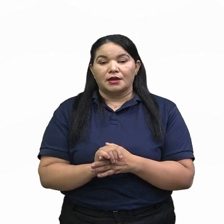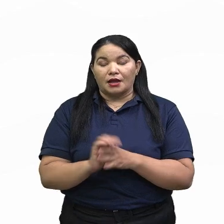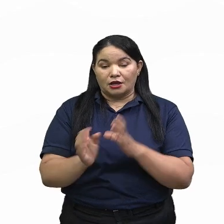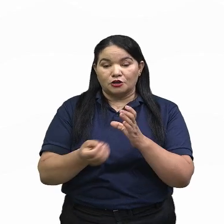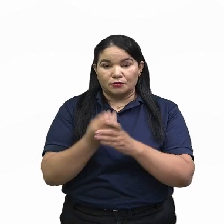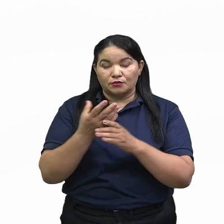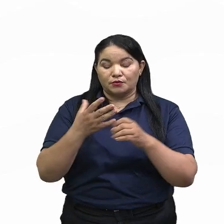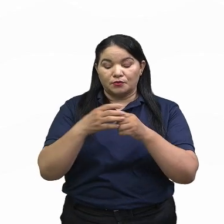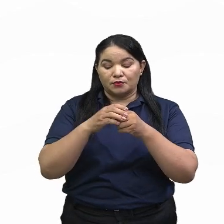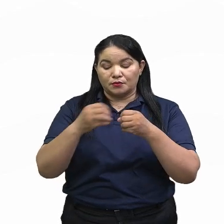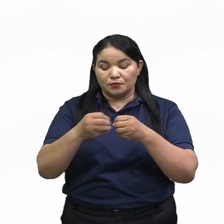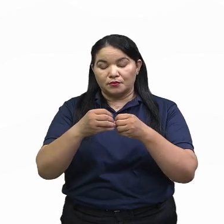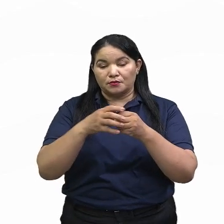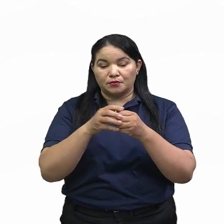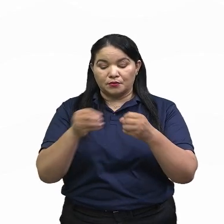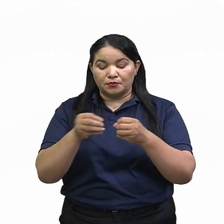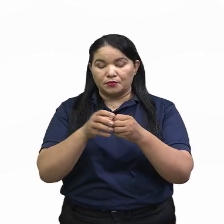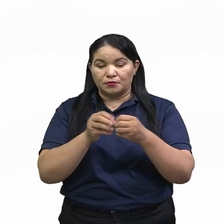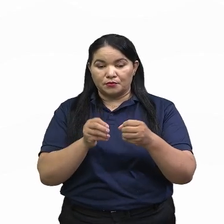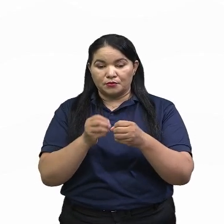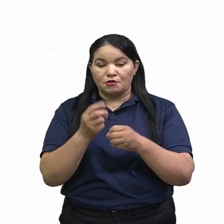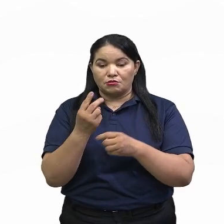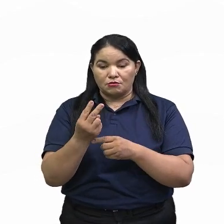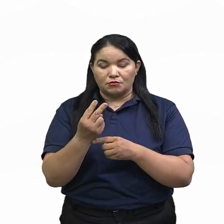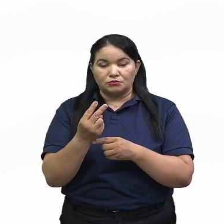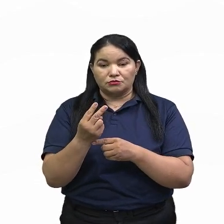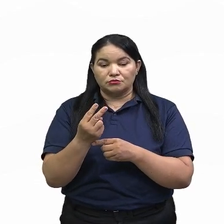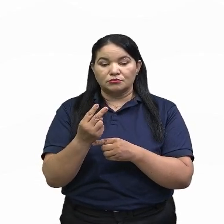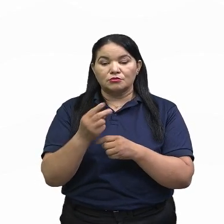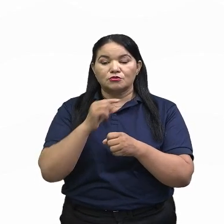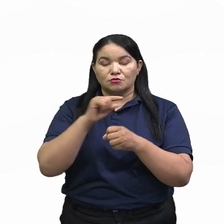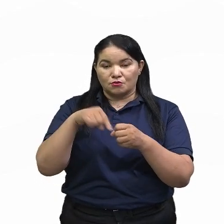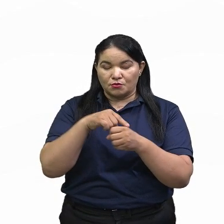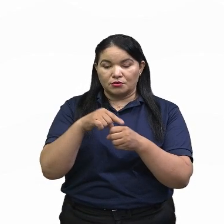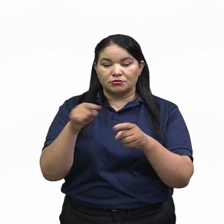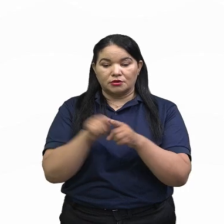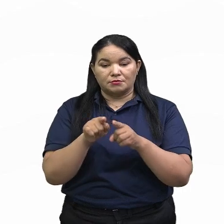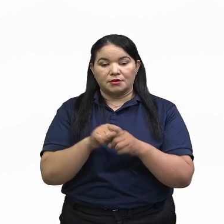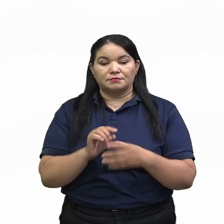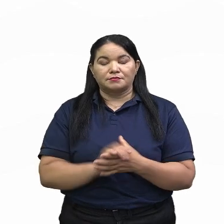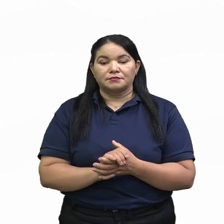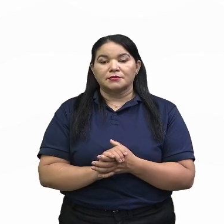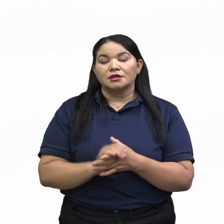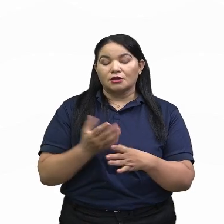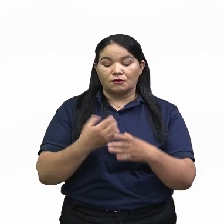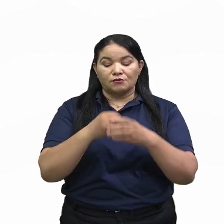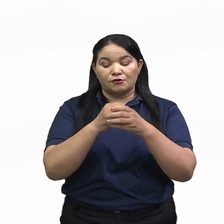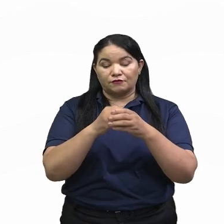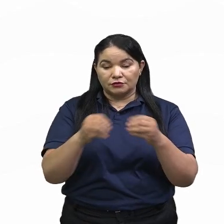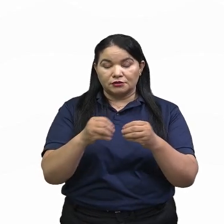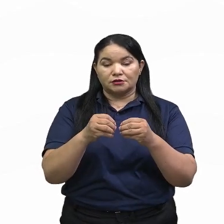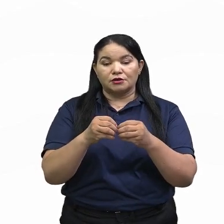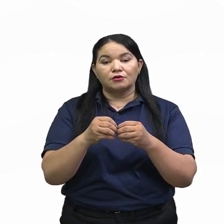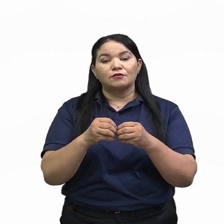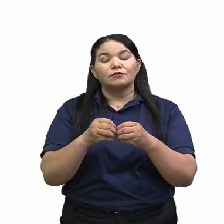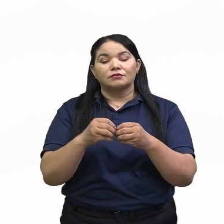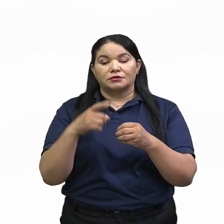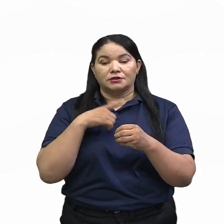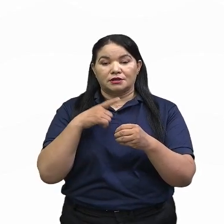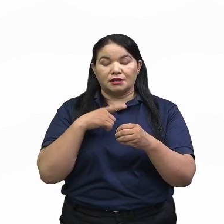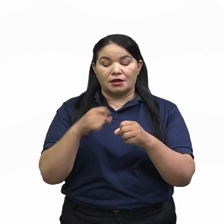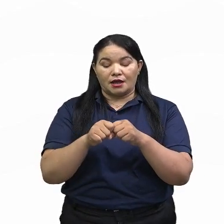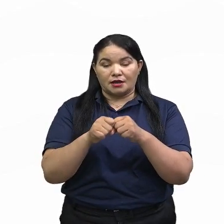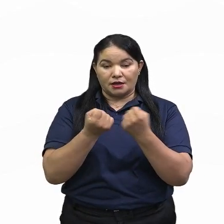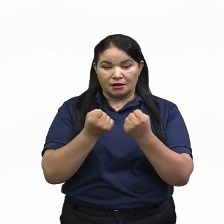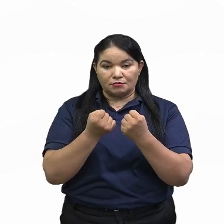dois outros núcleos. Então, você percebe aí que na fissão nuclear, eu tenho a quebra de um